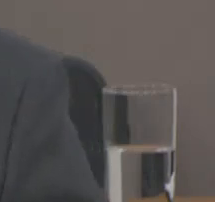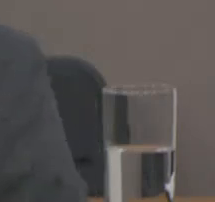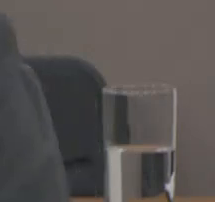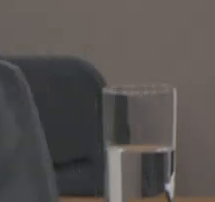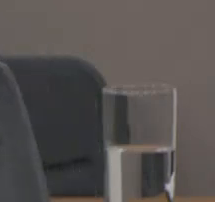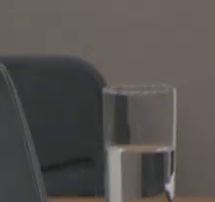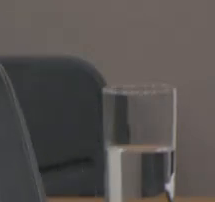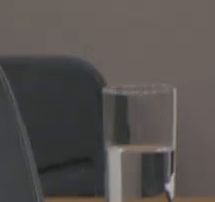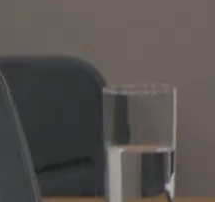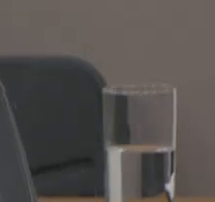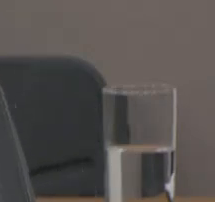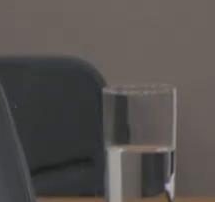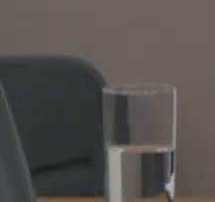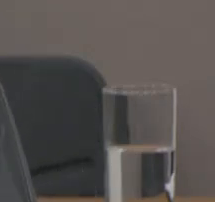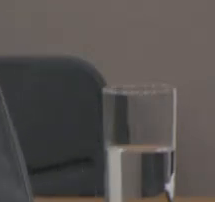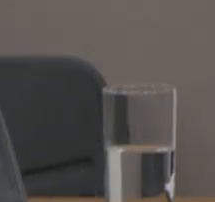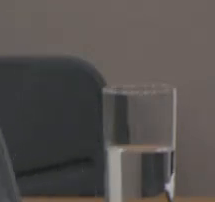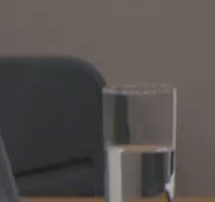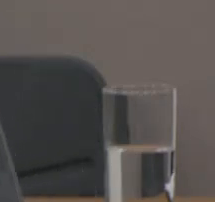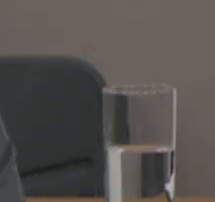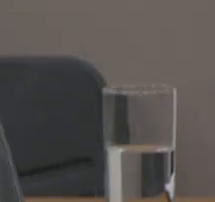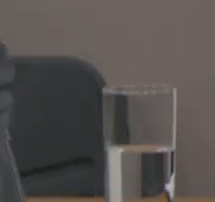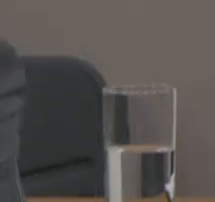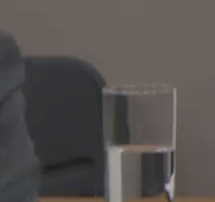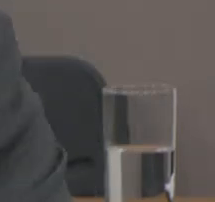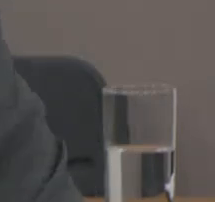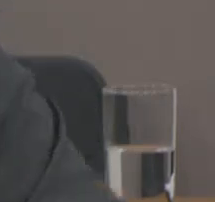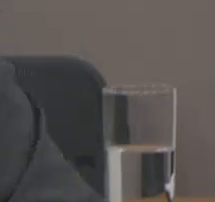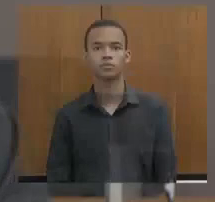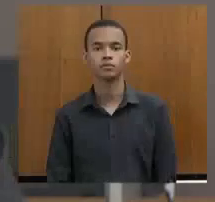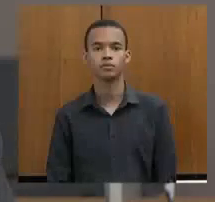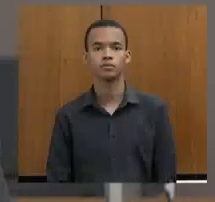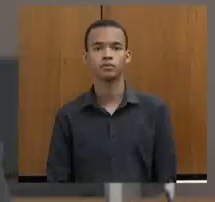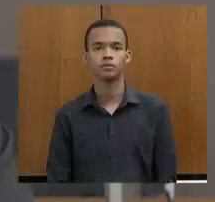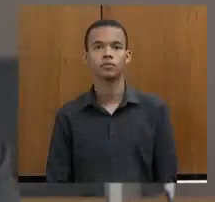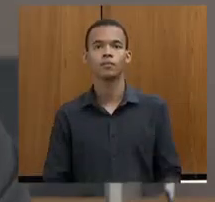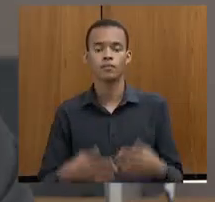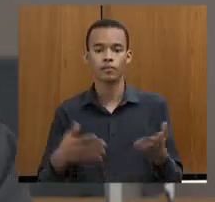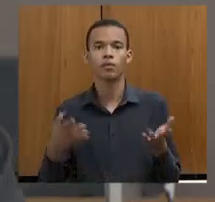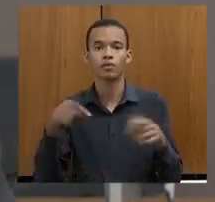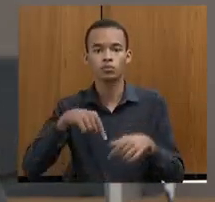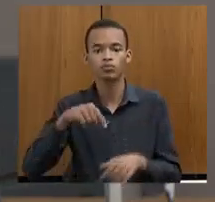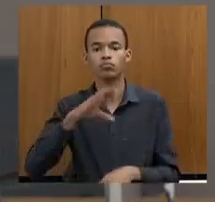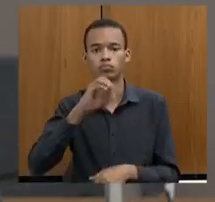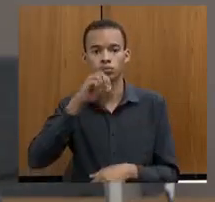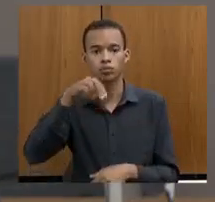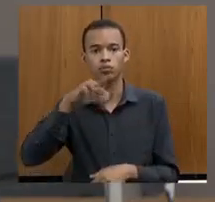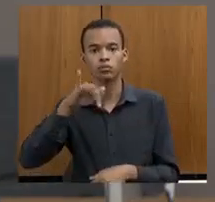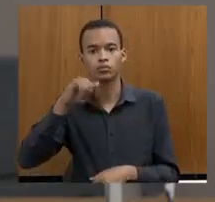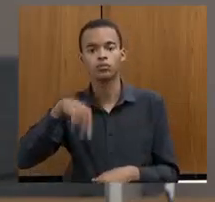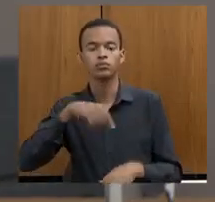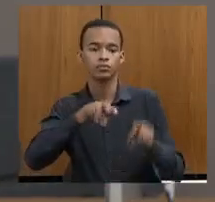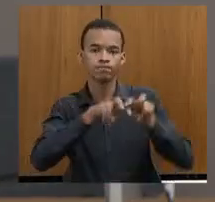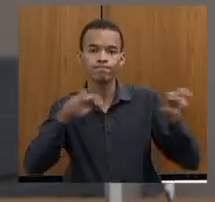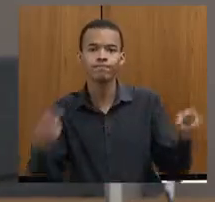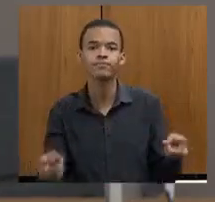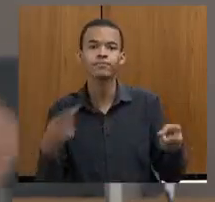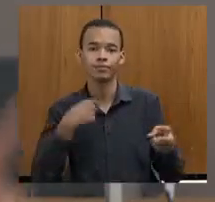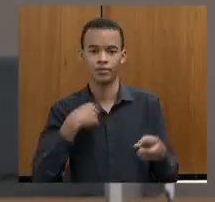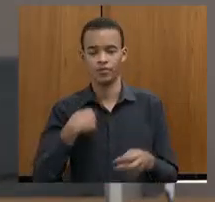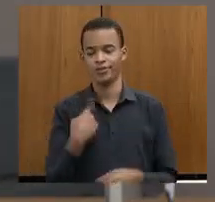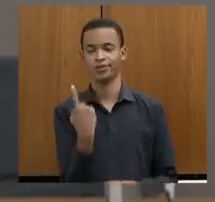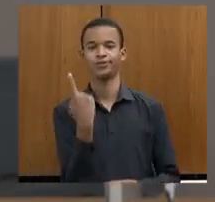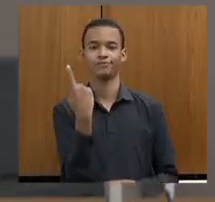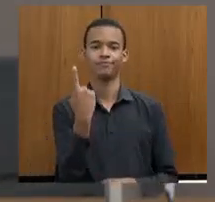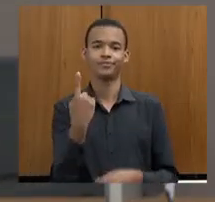rir de mim porque eles sabem dos membros da cofin e Aqui nós temos a maioria da cofinha aqui já tá aqui nessa mesa eu sou o membro que